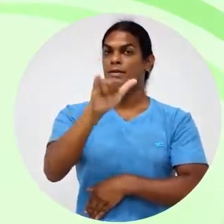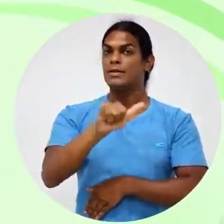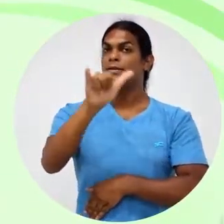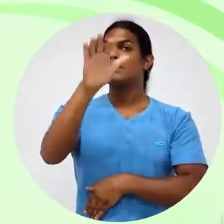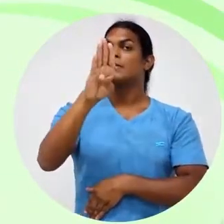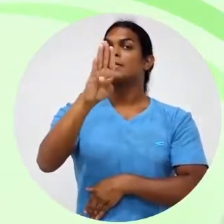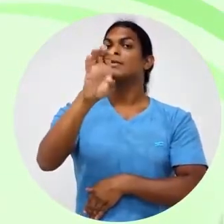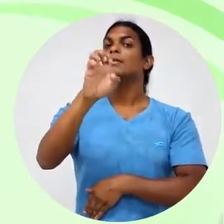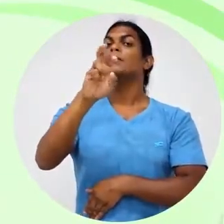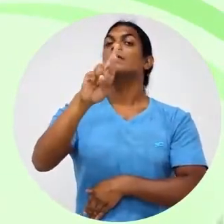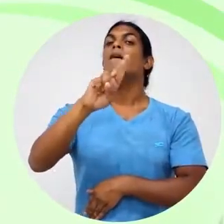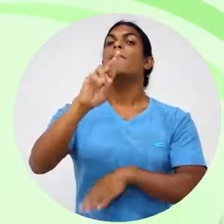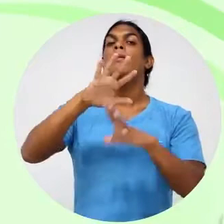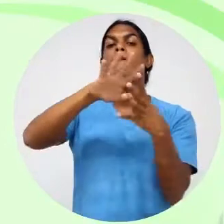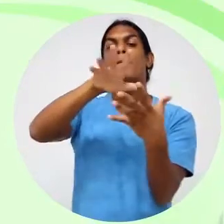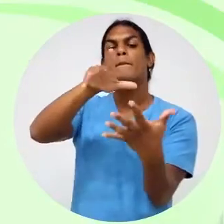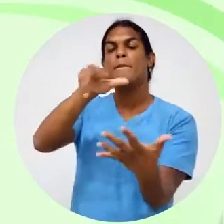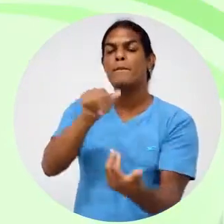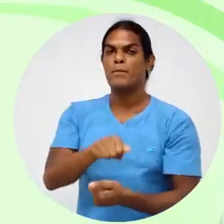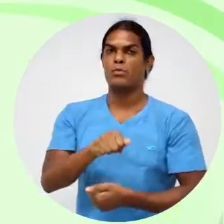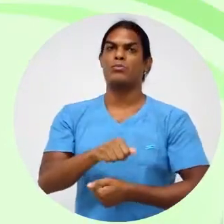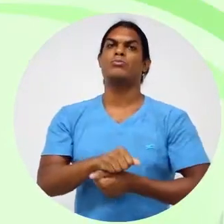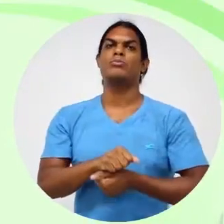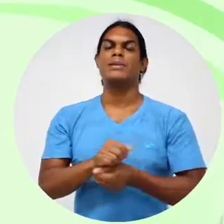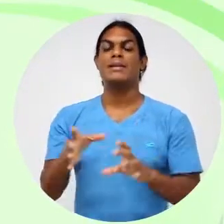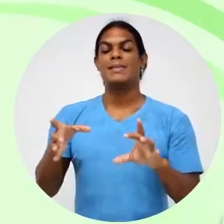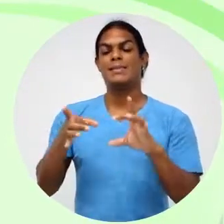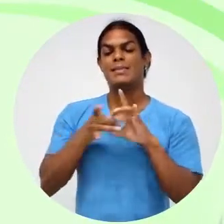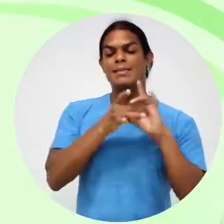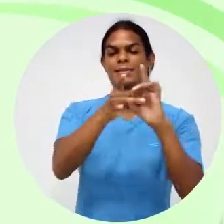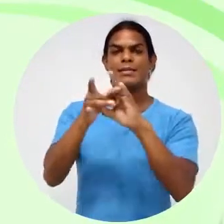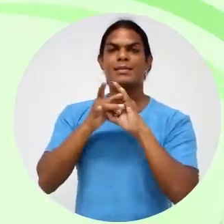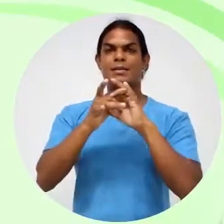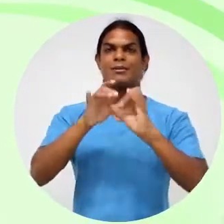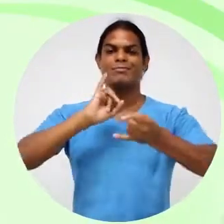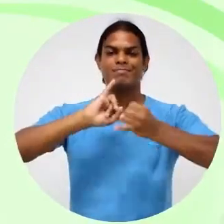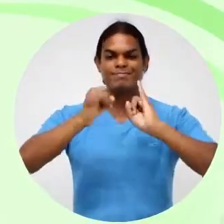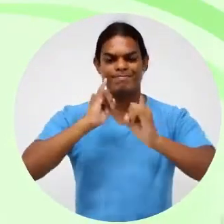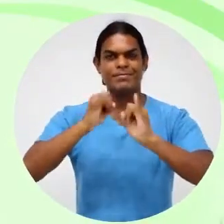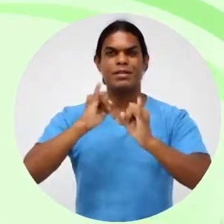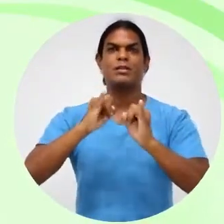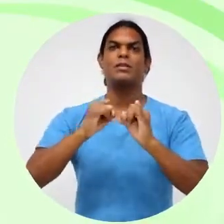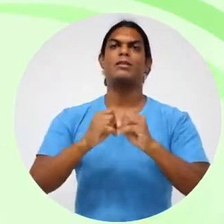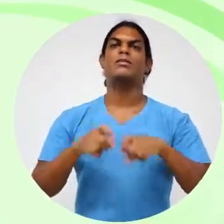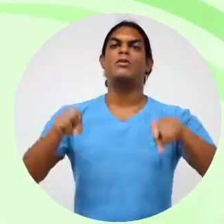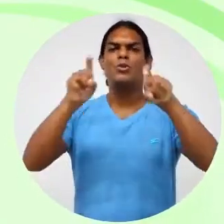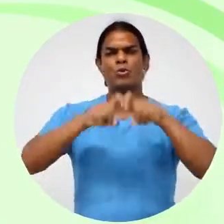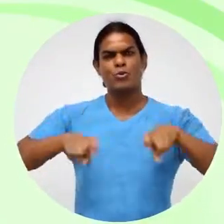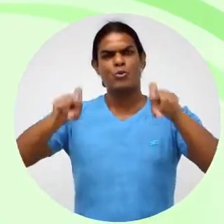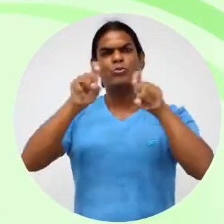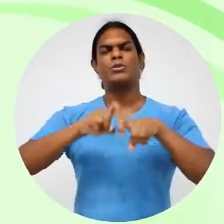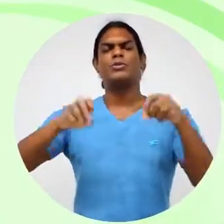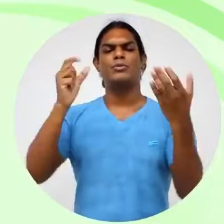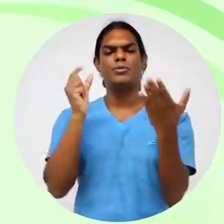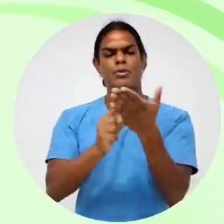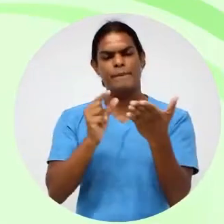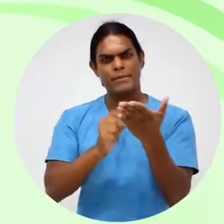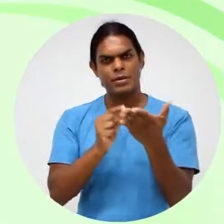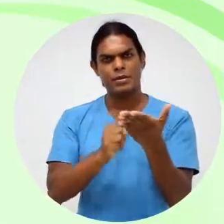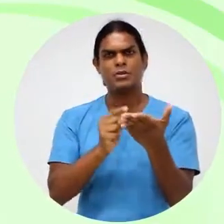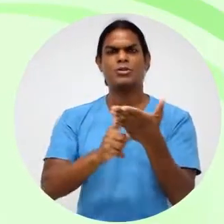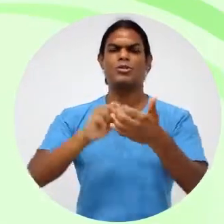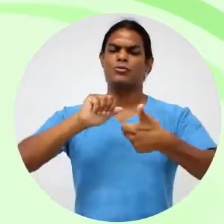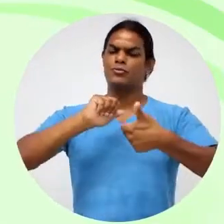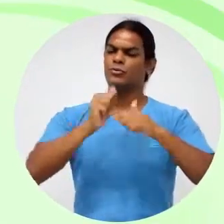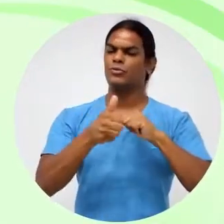sua atenção. Ele é muito ligado à internet, às redes sociais, aos aplicativos, eles praticamente não vivem